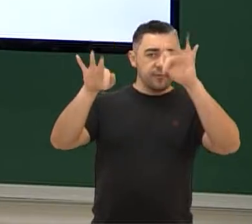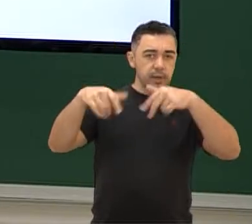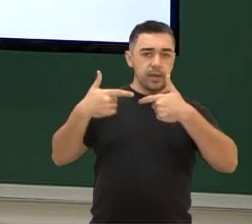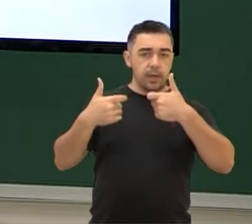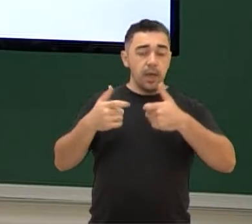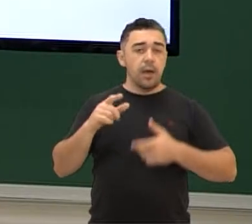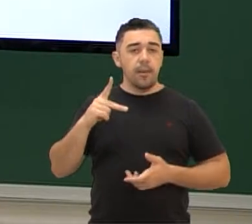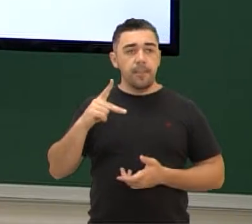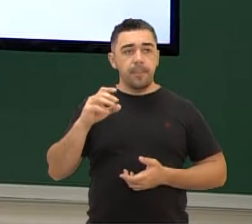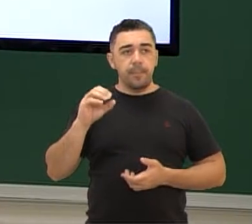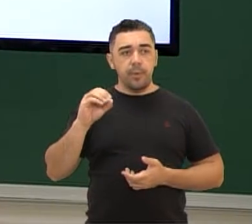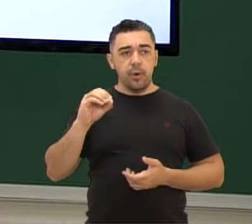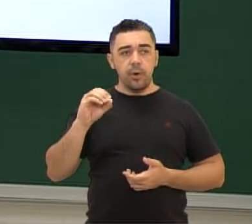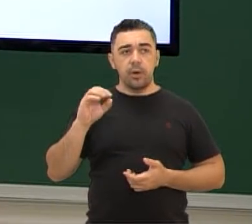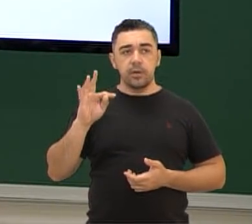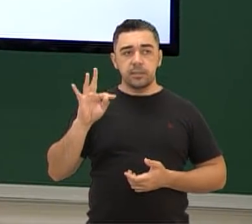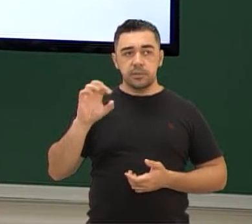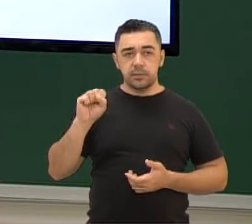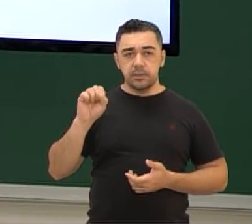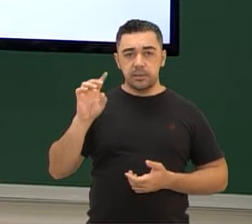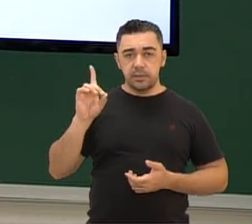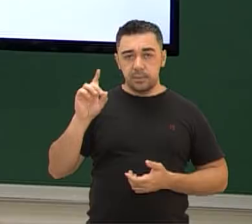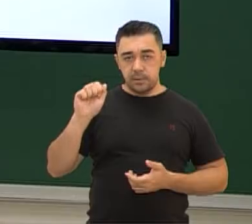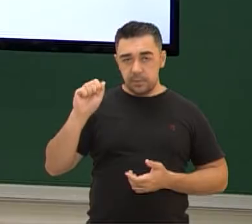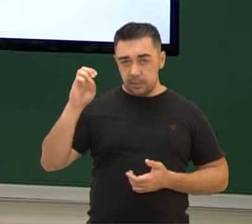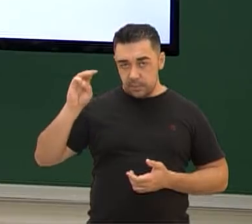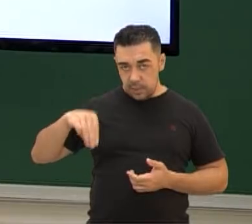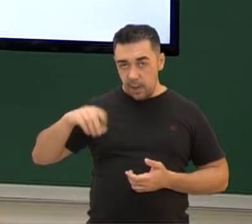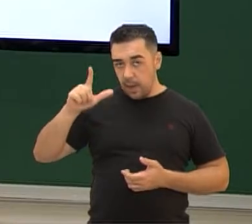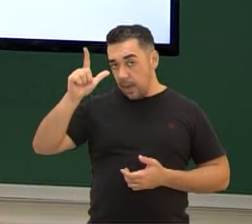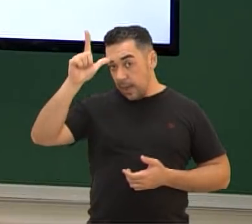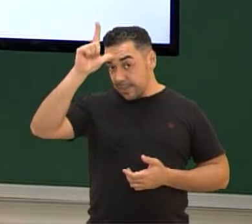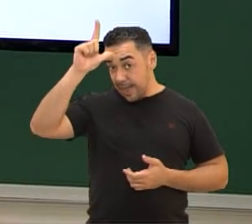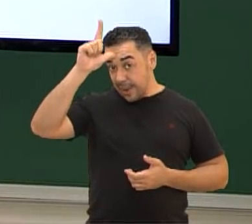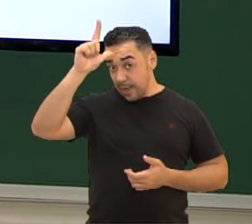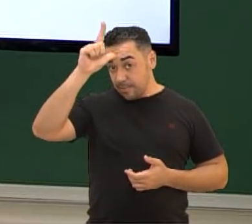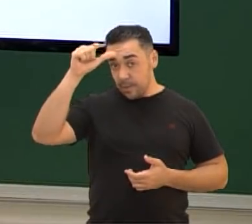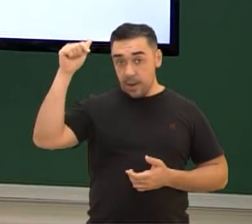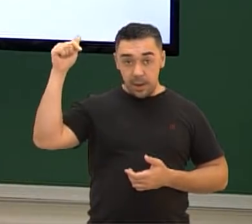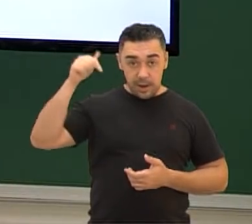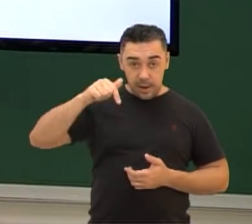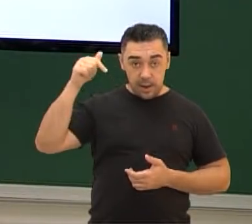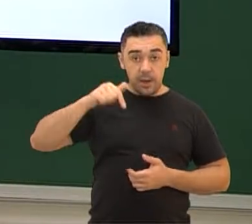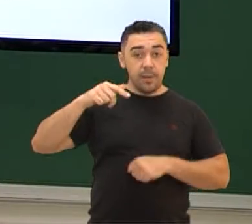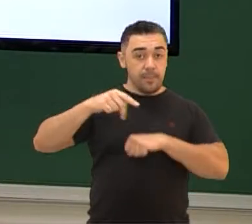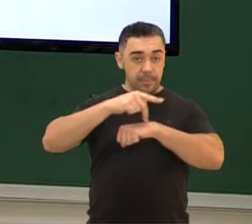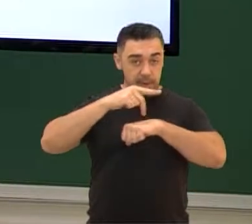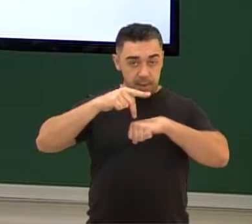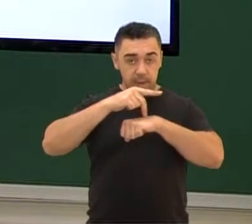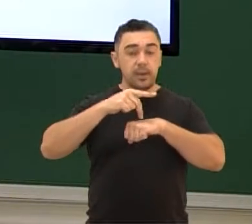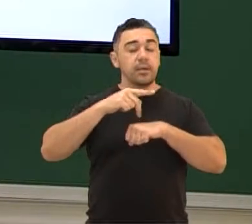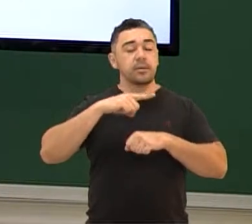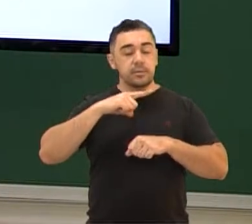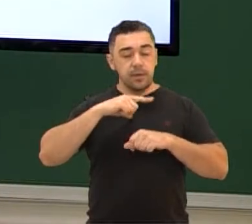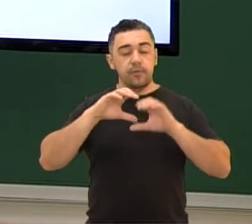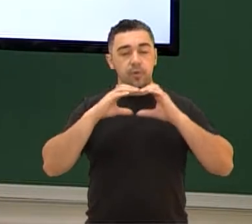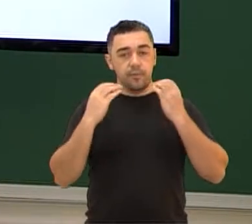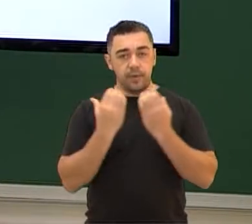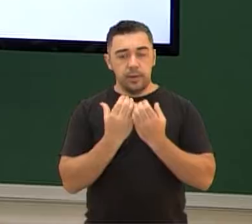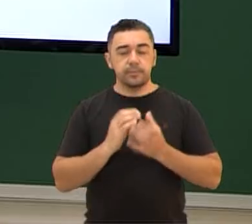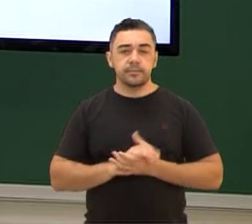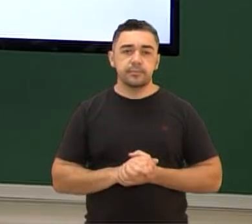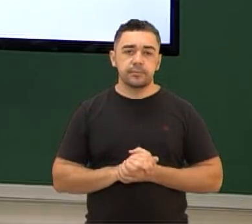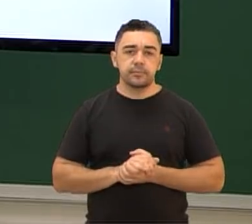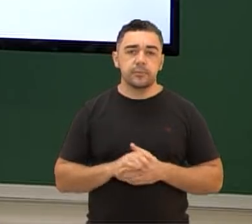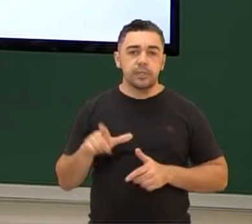Potsdam é uma cidade que fica na Alemanha. A Alemanha derrotada, então, foi palco dessa conferência. Decidiu-se